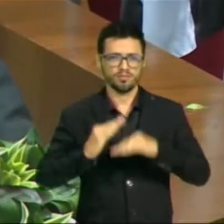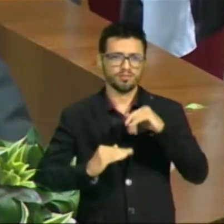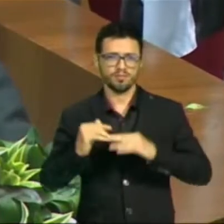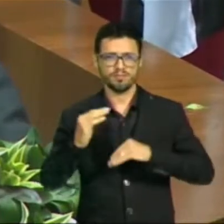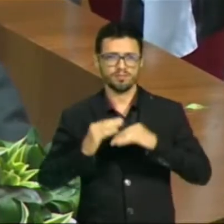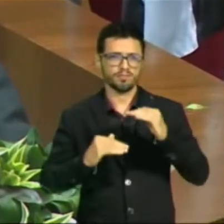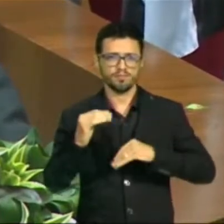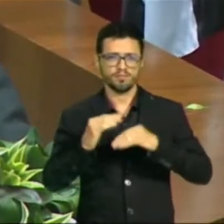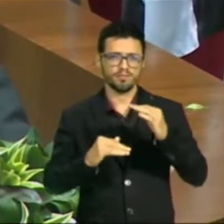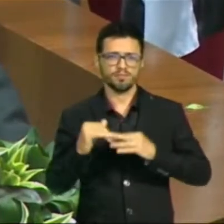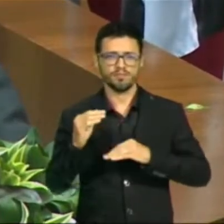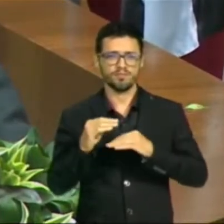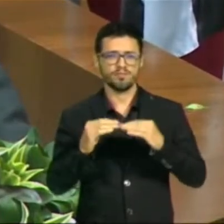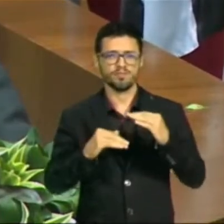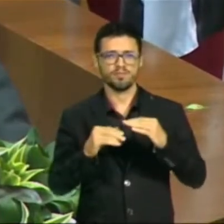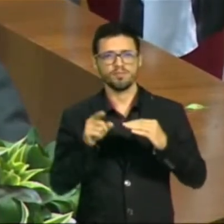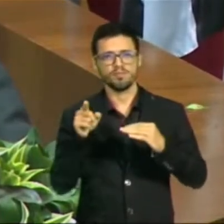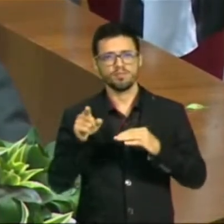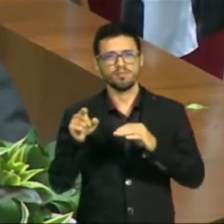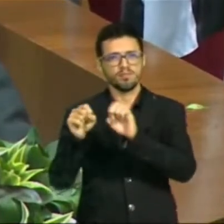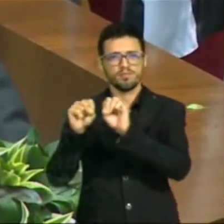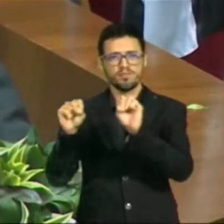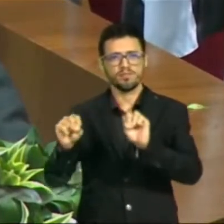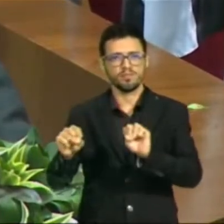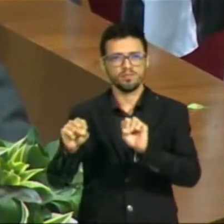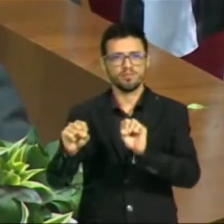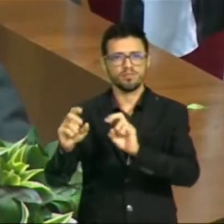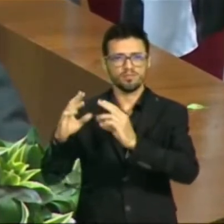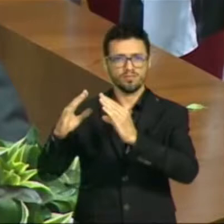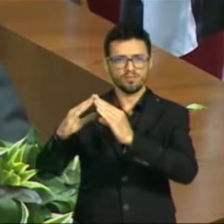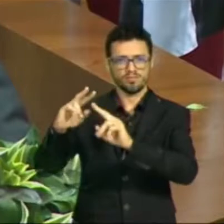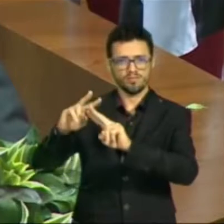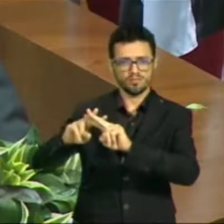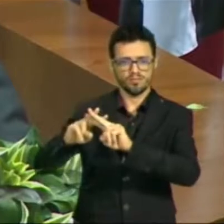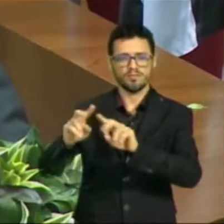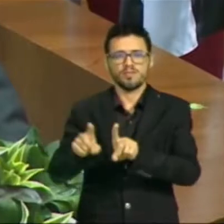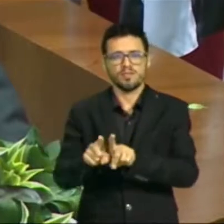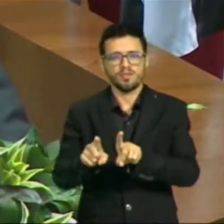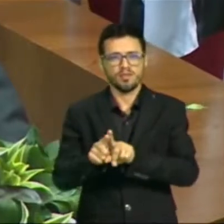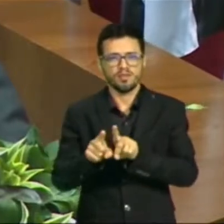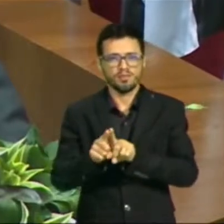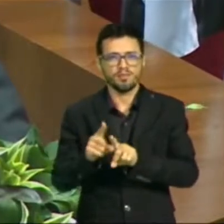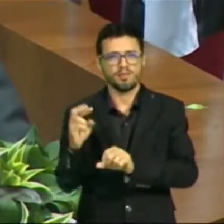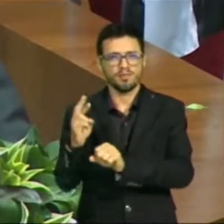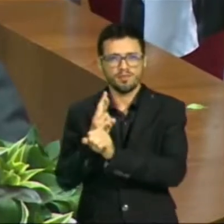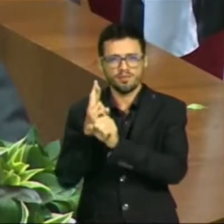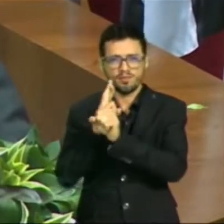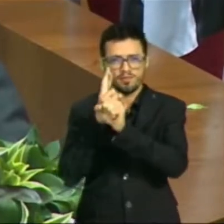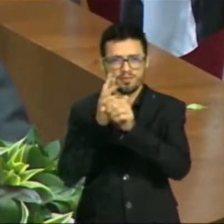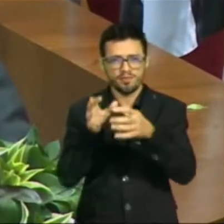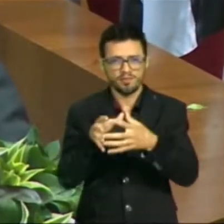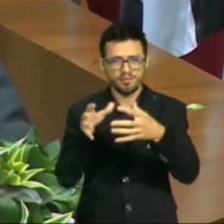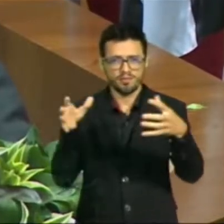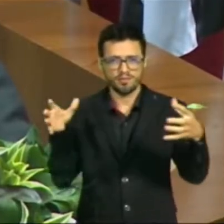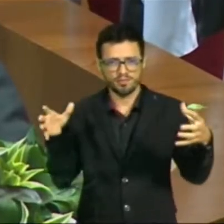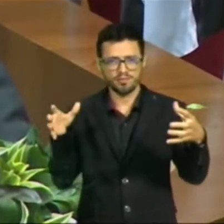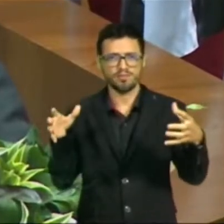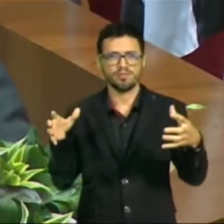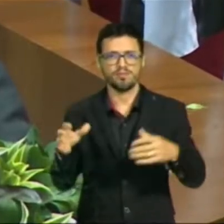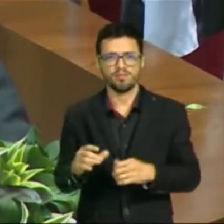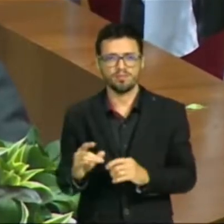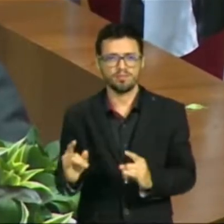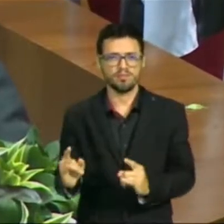profissionais para o sistema penitenciário, ordem de serviço de reforma e ampliação dos